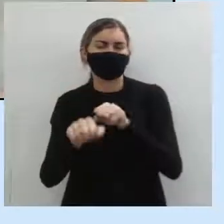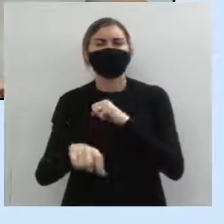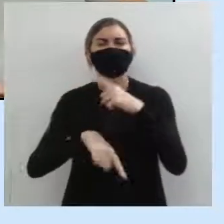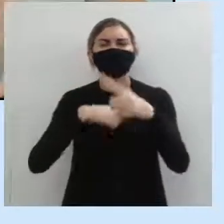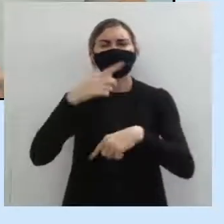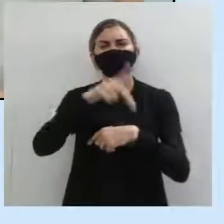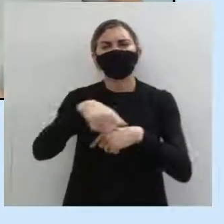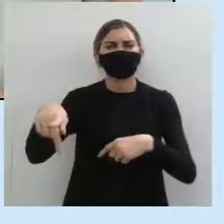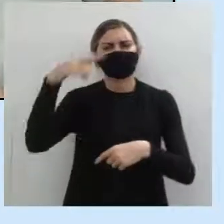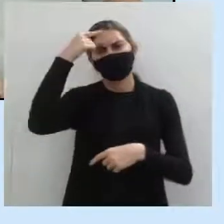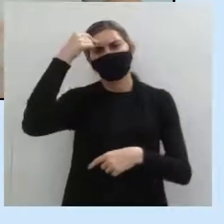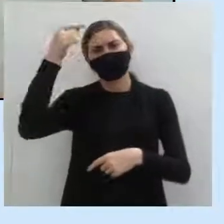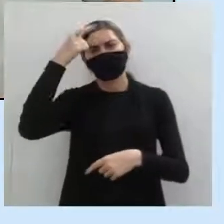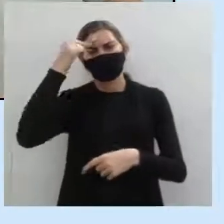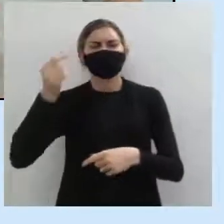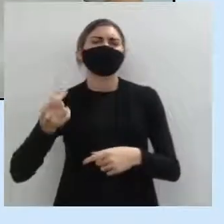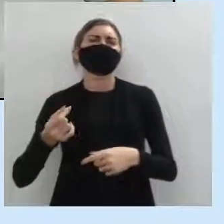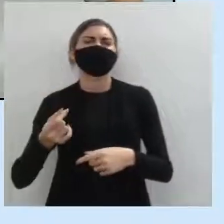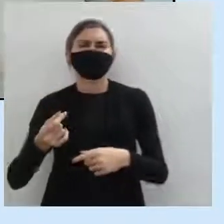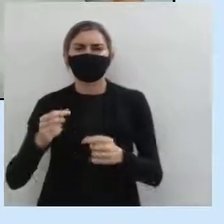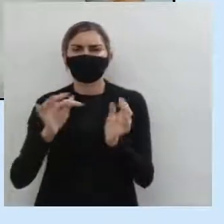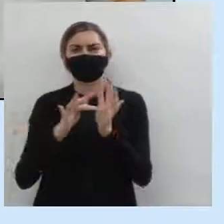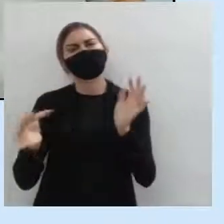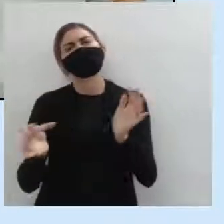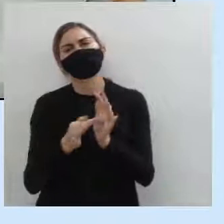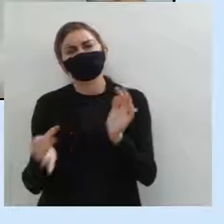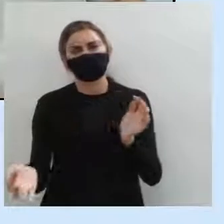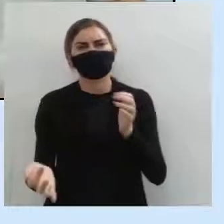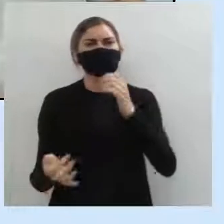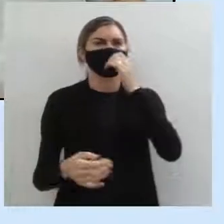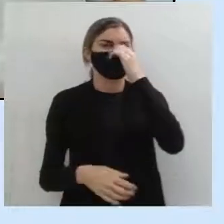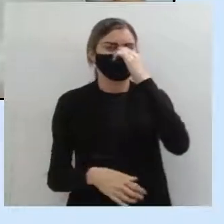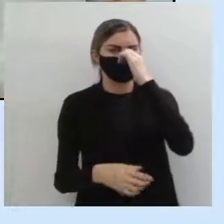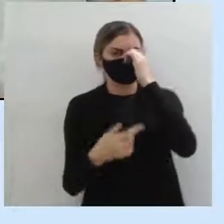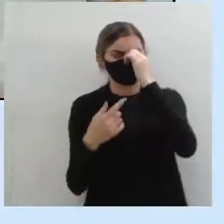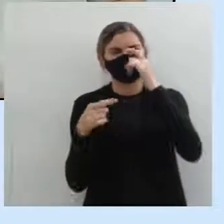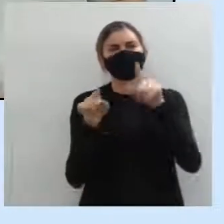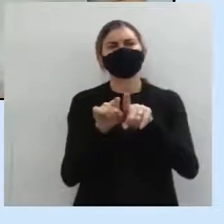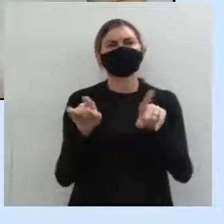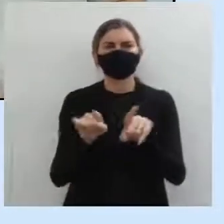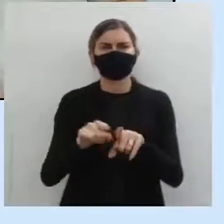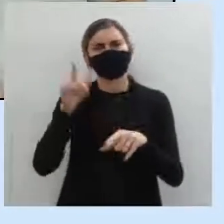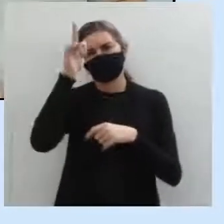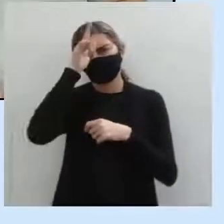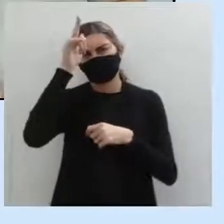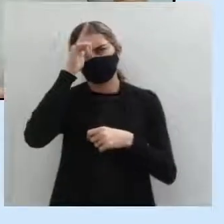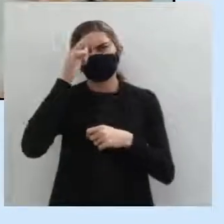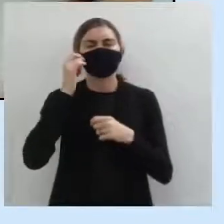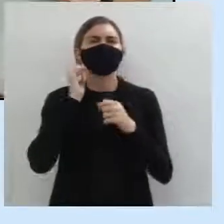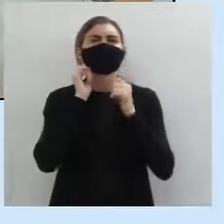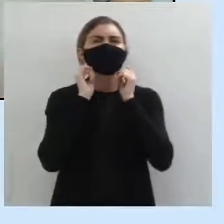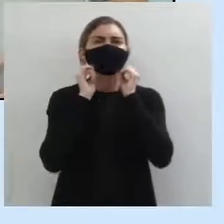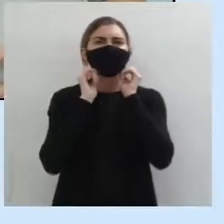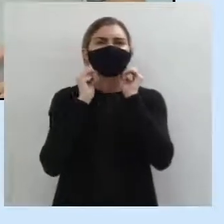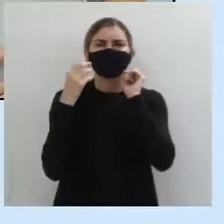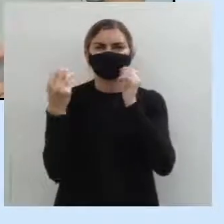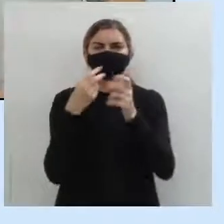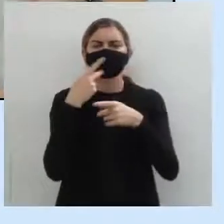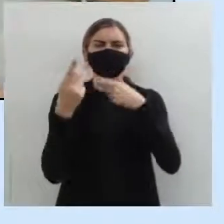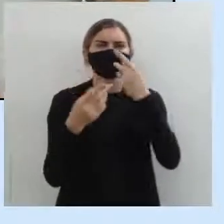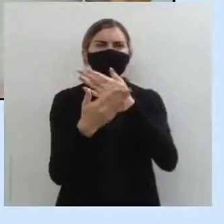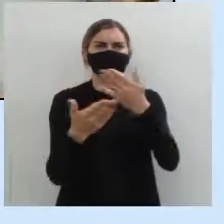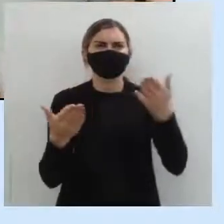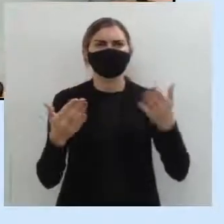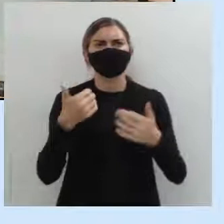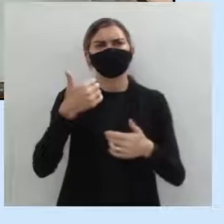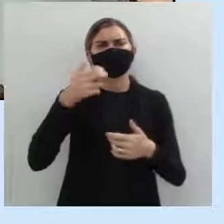professor universitário em Wittenberg, também na Alemanha. Como eu falei para vocês,